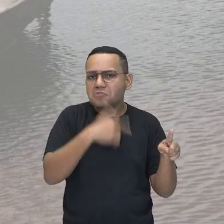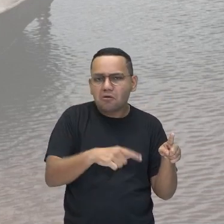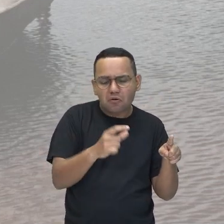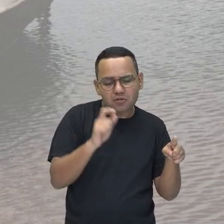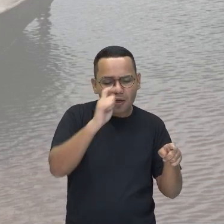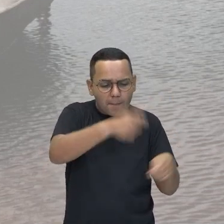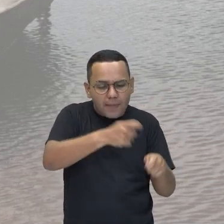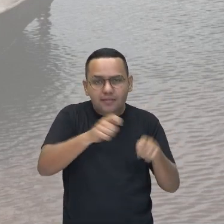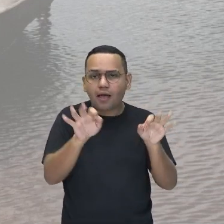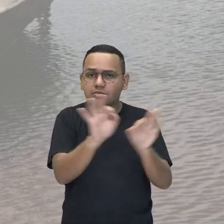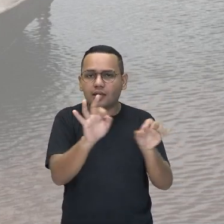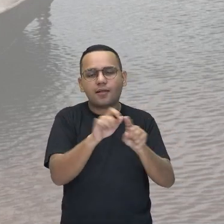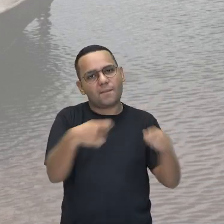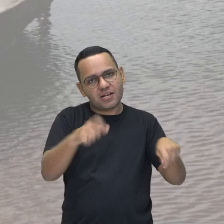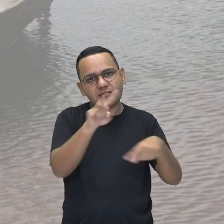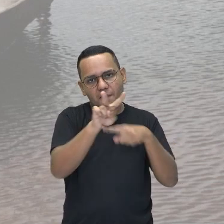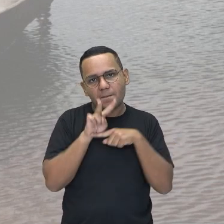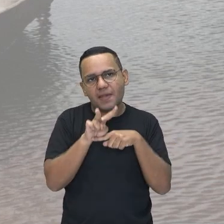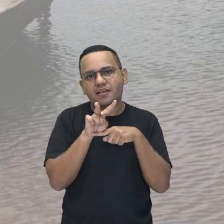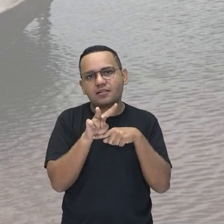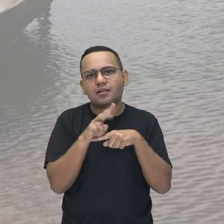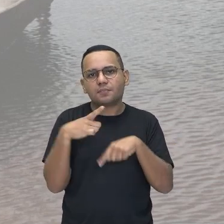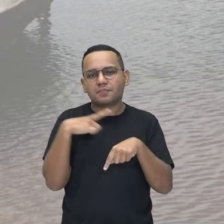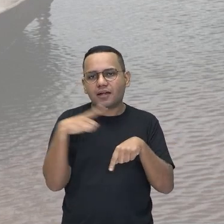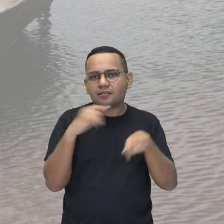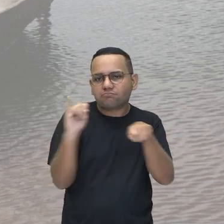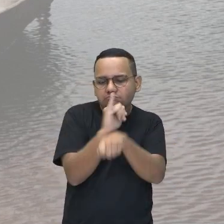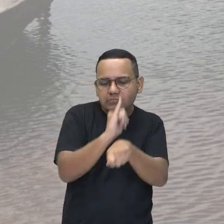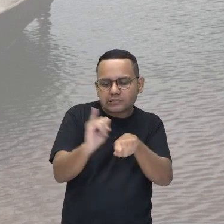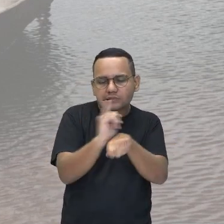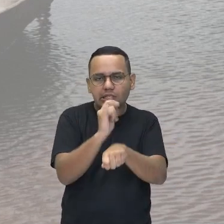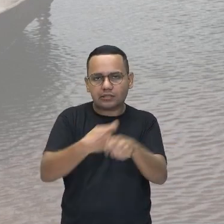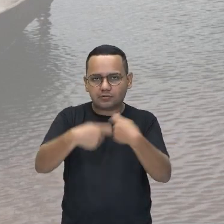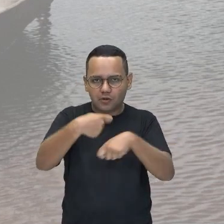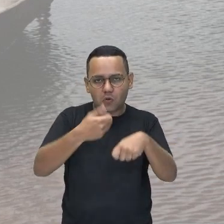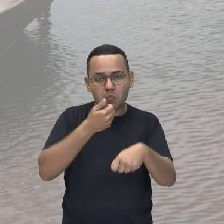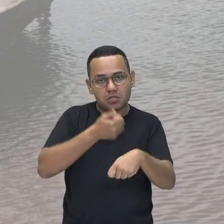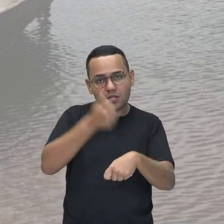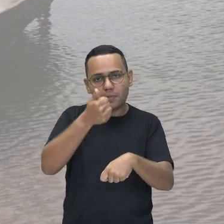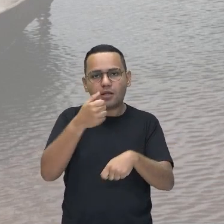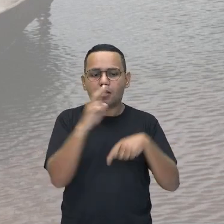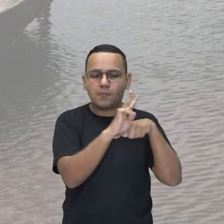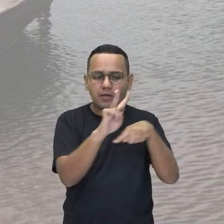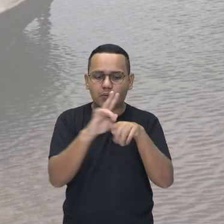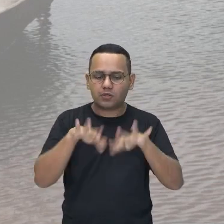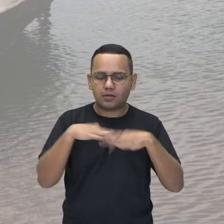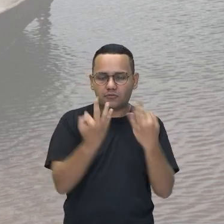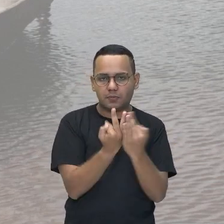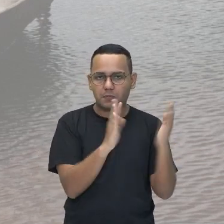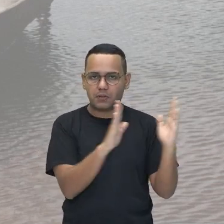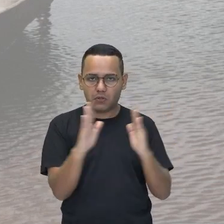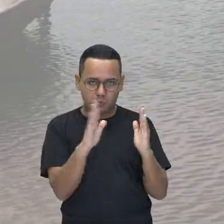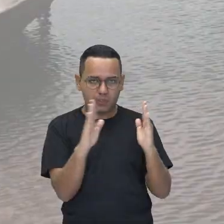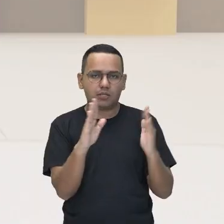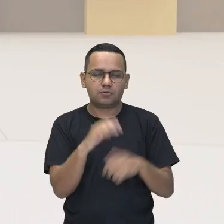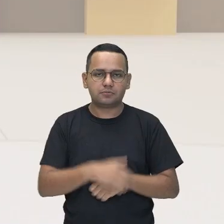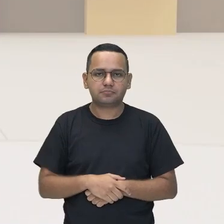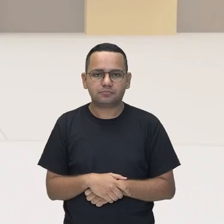de um empréstimo para diversificar suas atividades econômicas e sustentar sua família durante esse período de